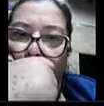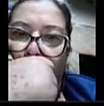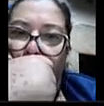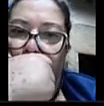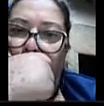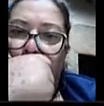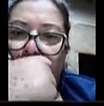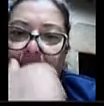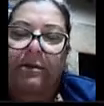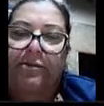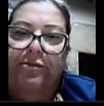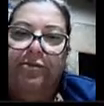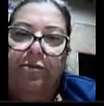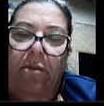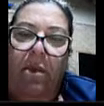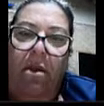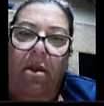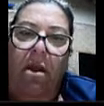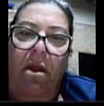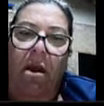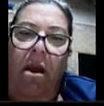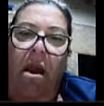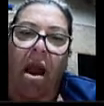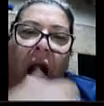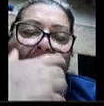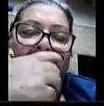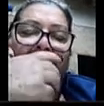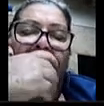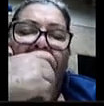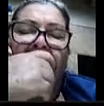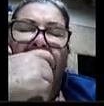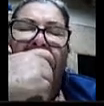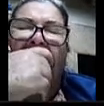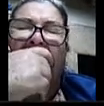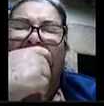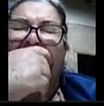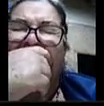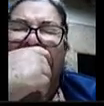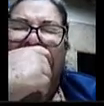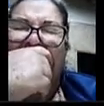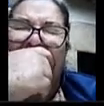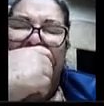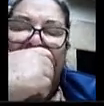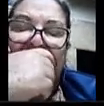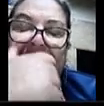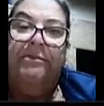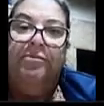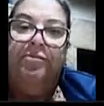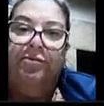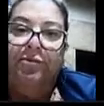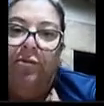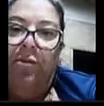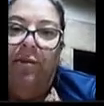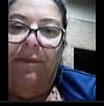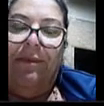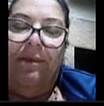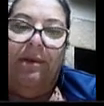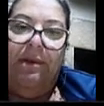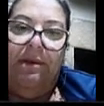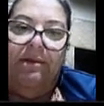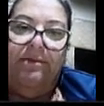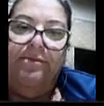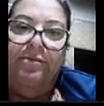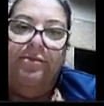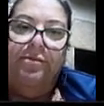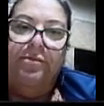possa trabalhar, que fica de uma maneira um pouco mais lúdica, inclusive, é trabalhar histórias, que aí no próximo slide até vou colocar para vocês, tem